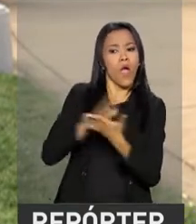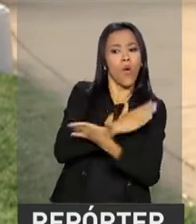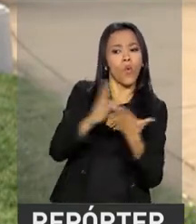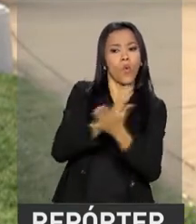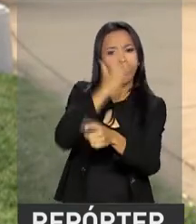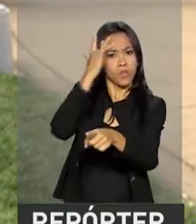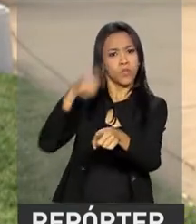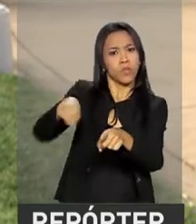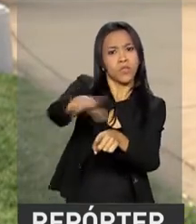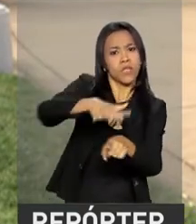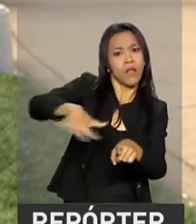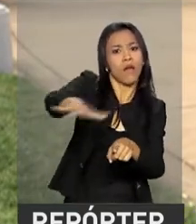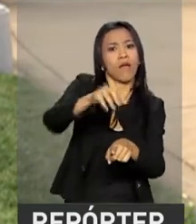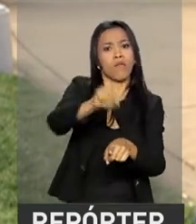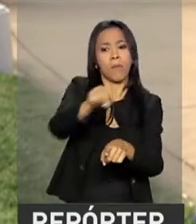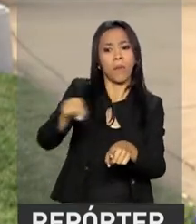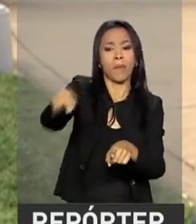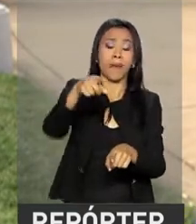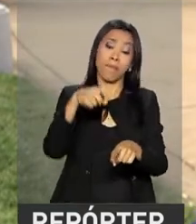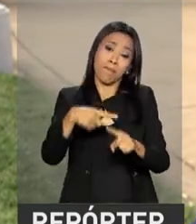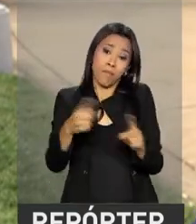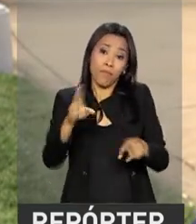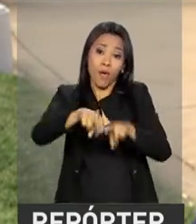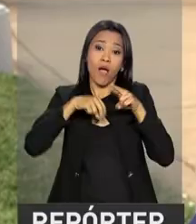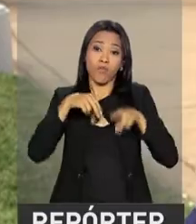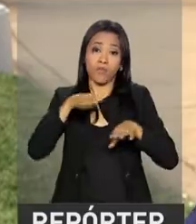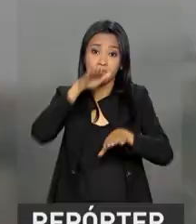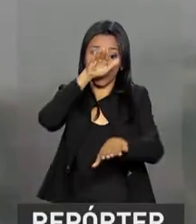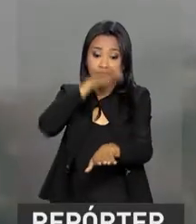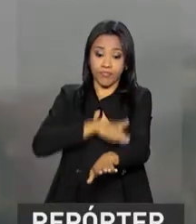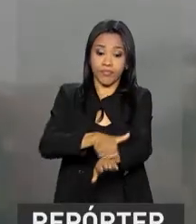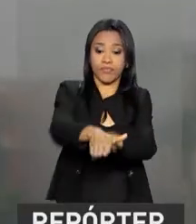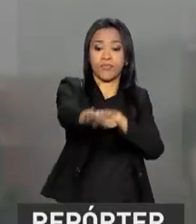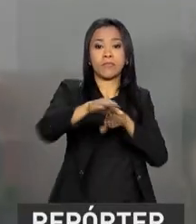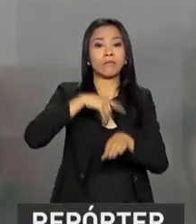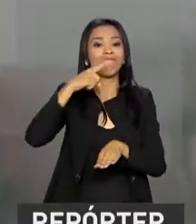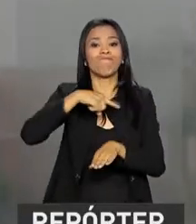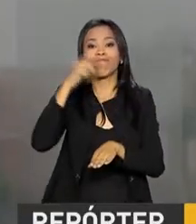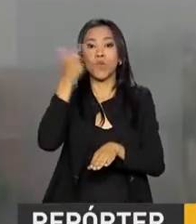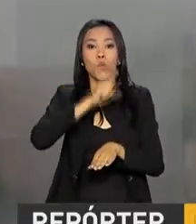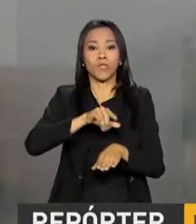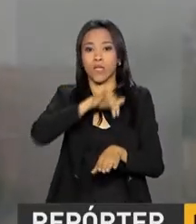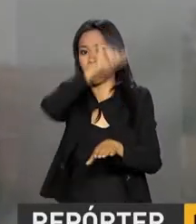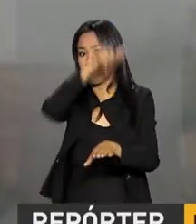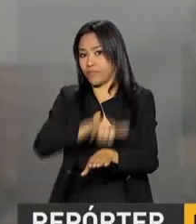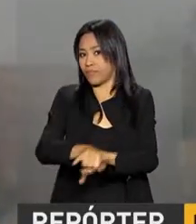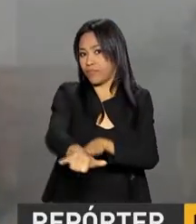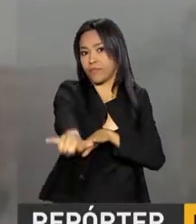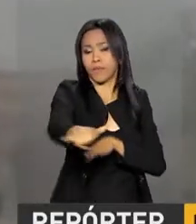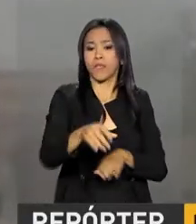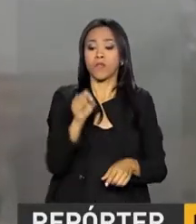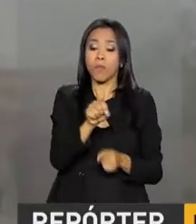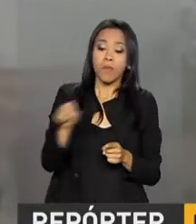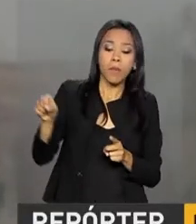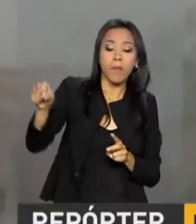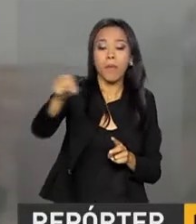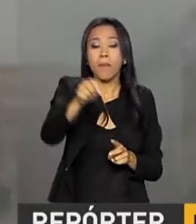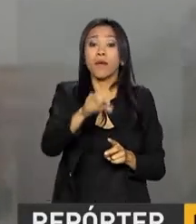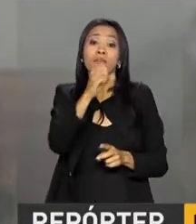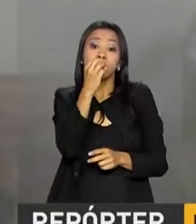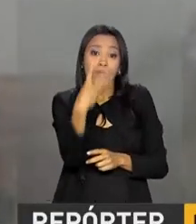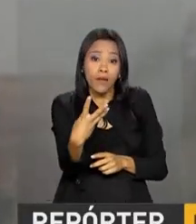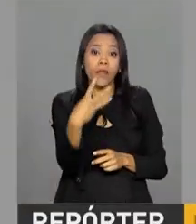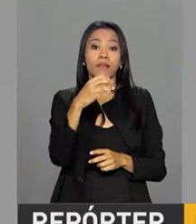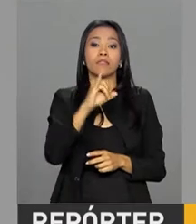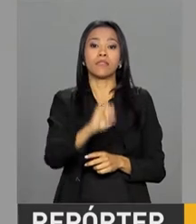não permite aterrissagem nas condições atuais. Segundo o Itamaraty, três ilhas estão em situação de colapso